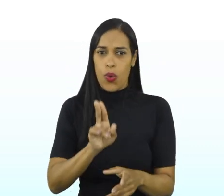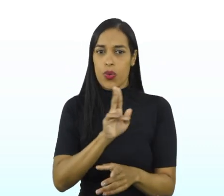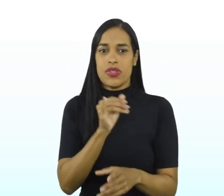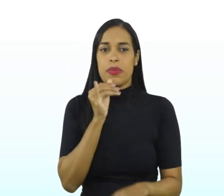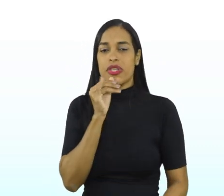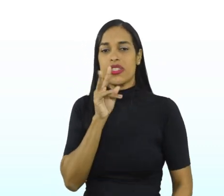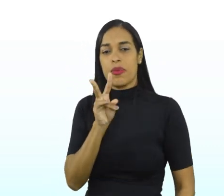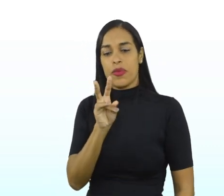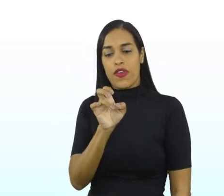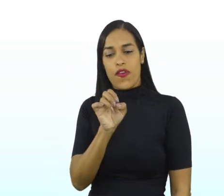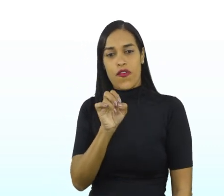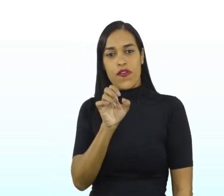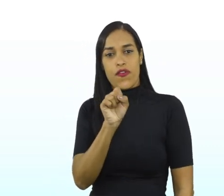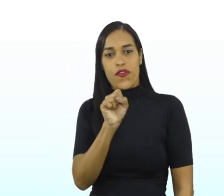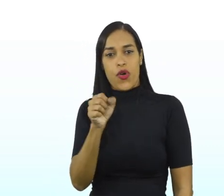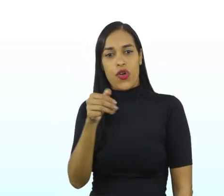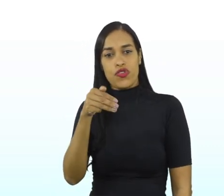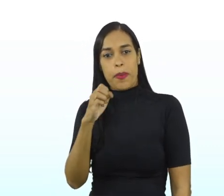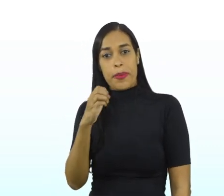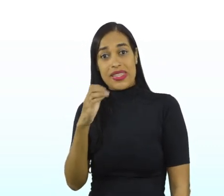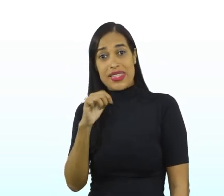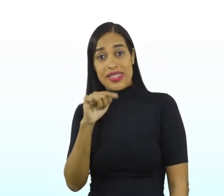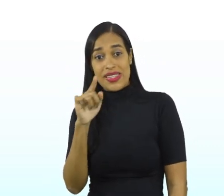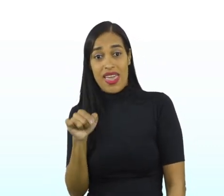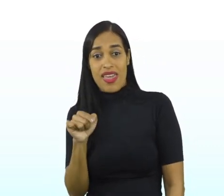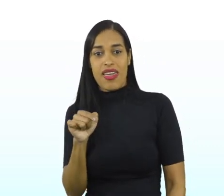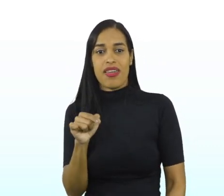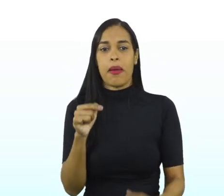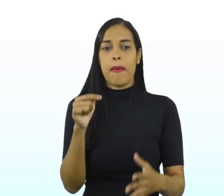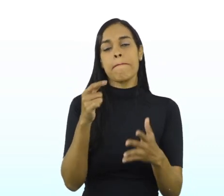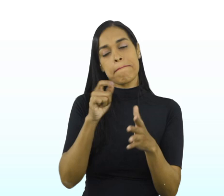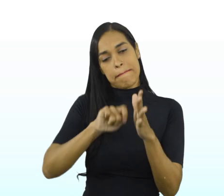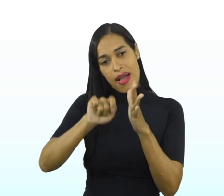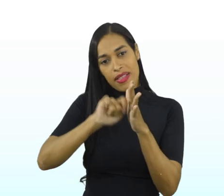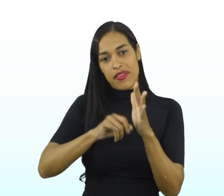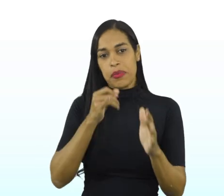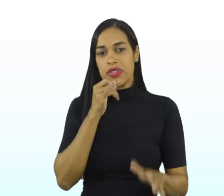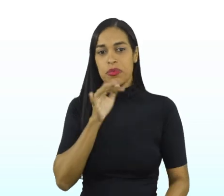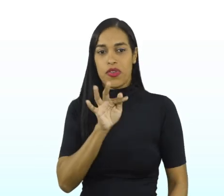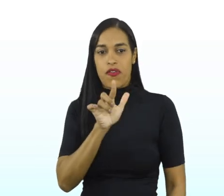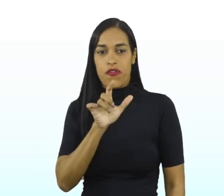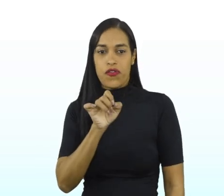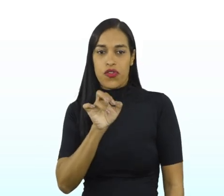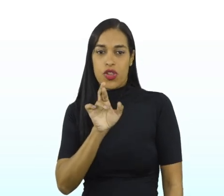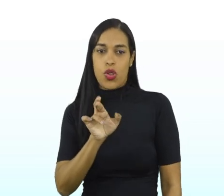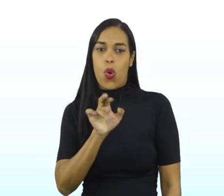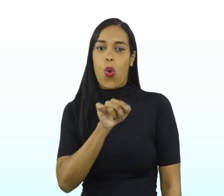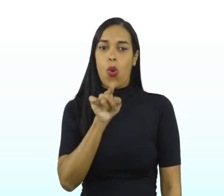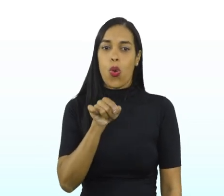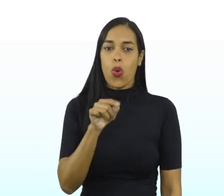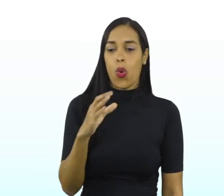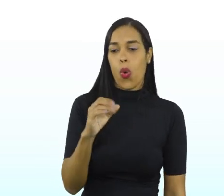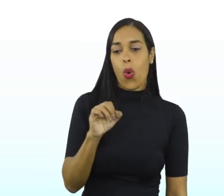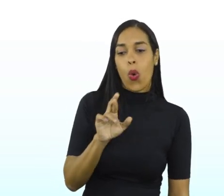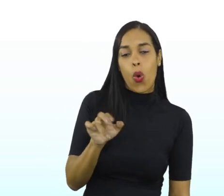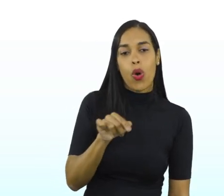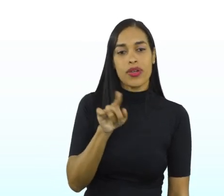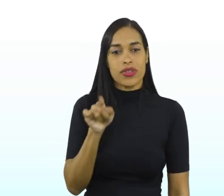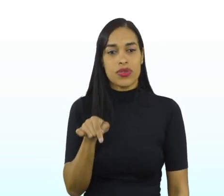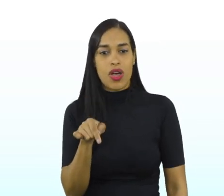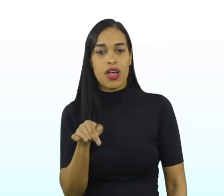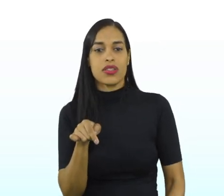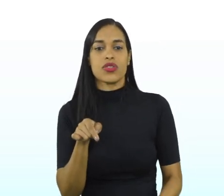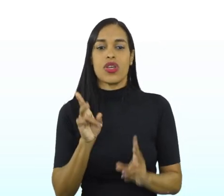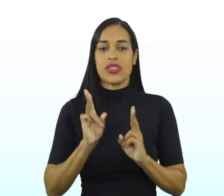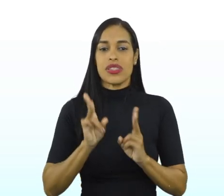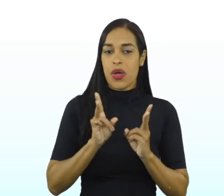lá. Vós-me ser, qual é a sua graça, grafias que caem em desuso também, ó, flor, acentuado, cor,